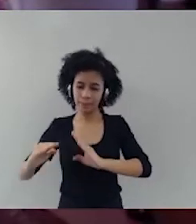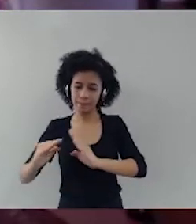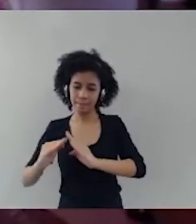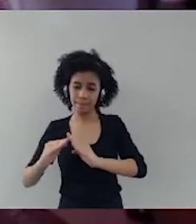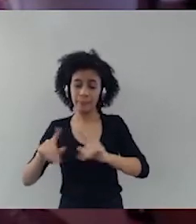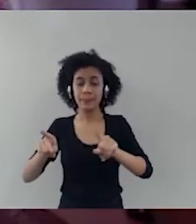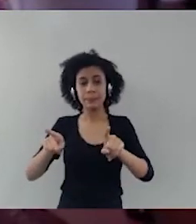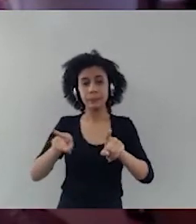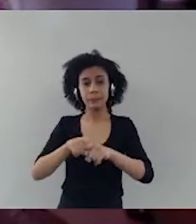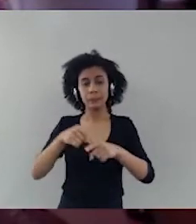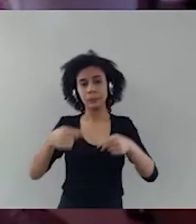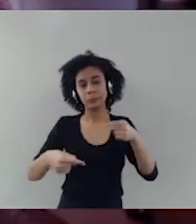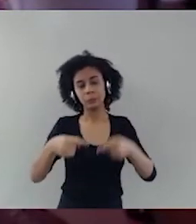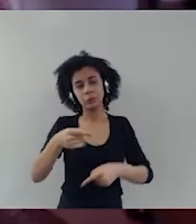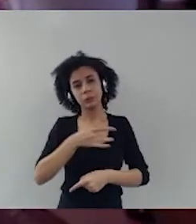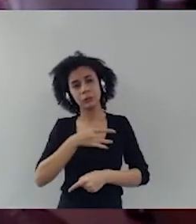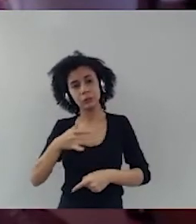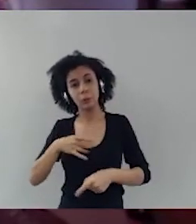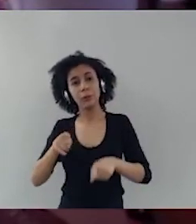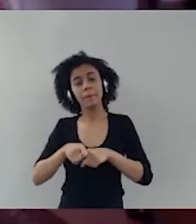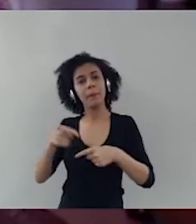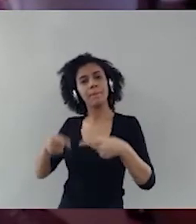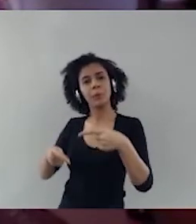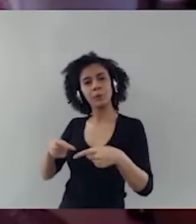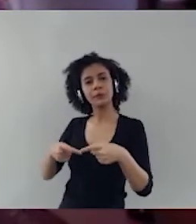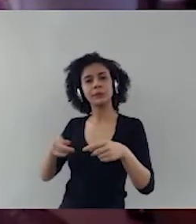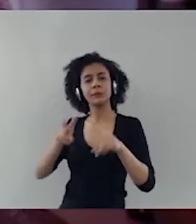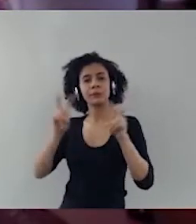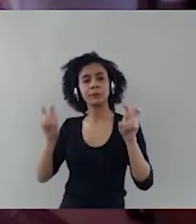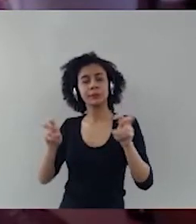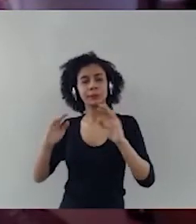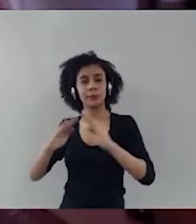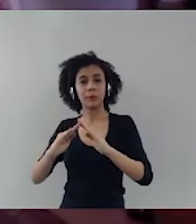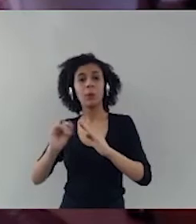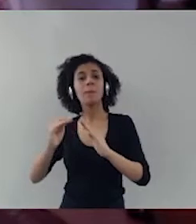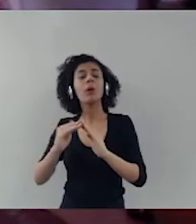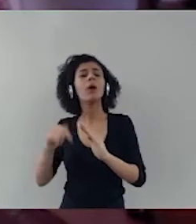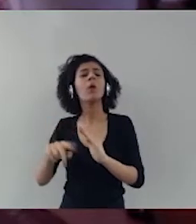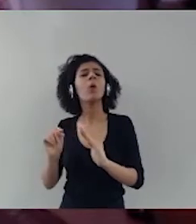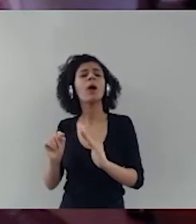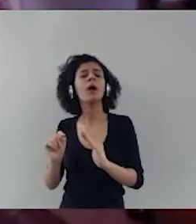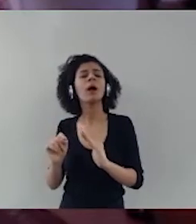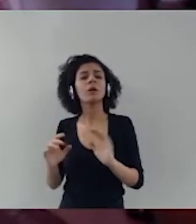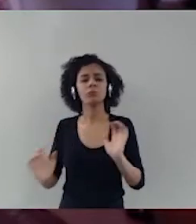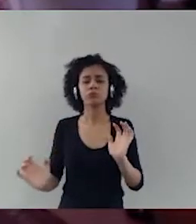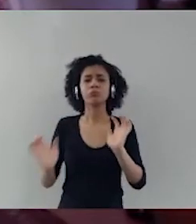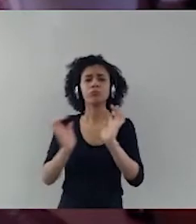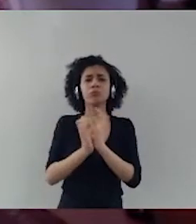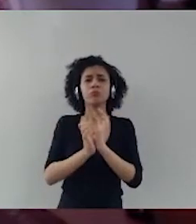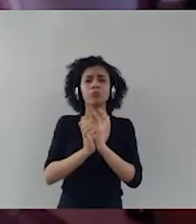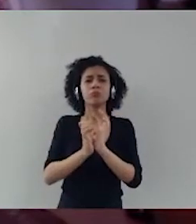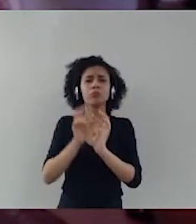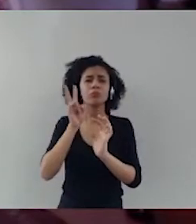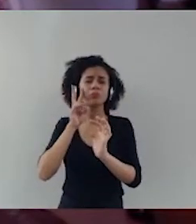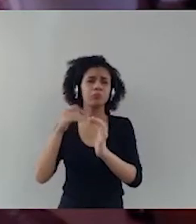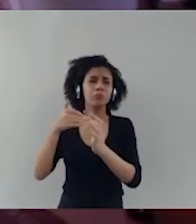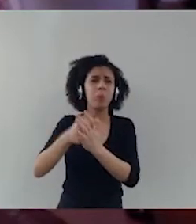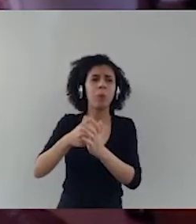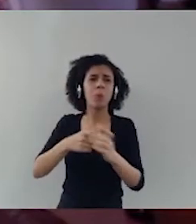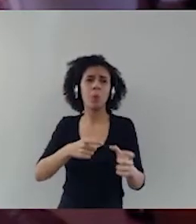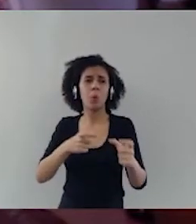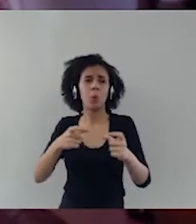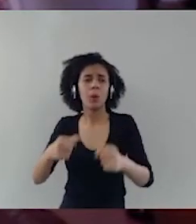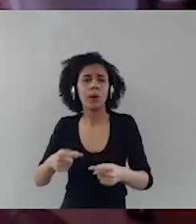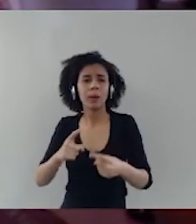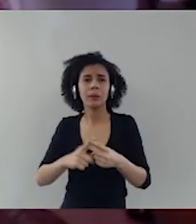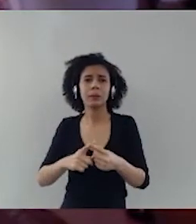de saúde e políticas de moradia. As condições de moradia quer dizer um conjunto de fatores, incluindo